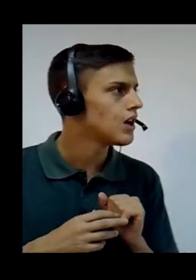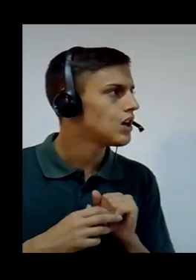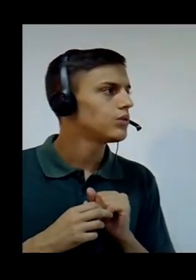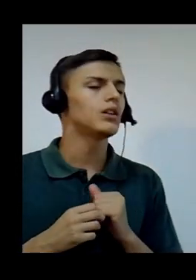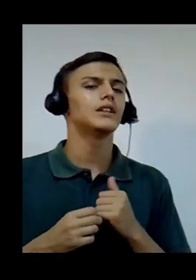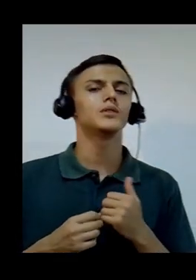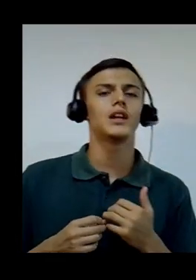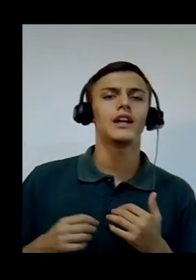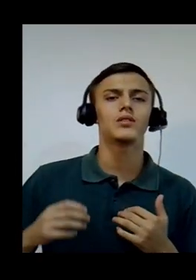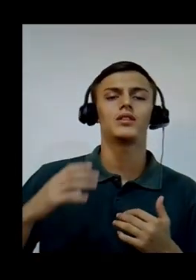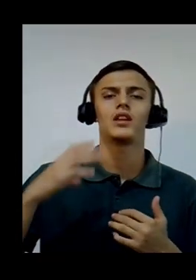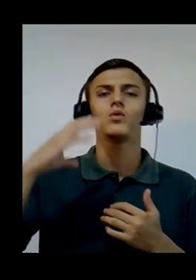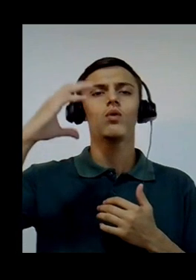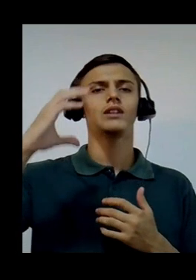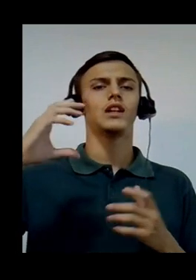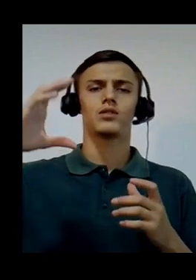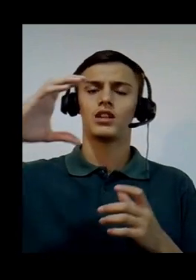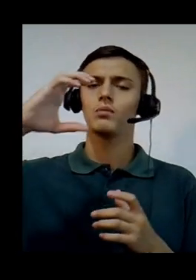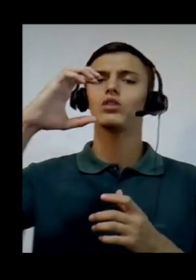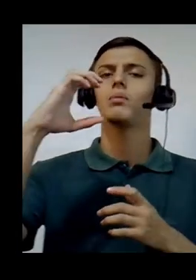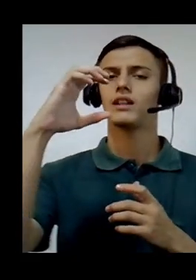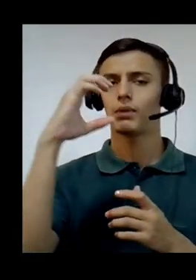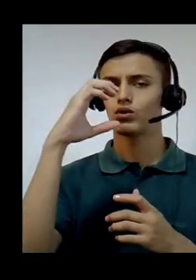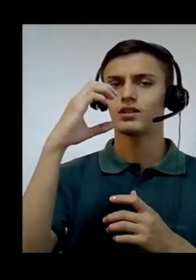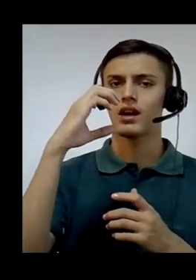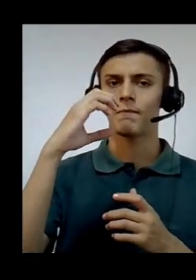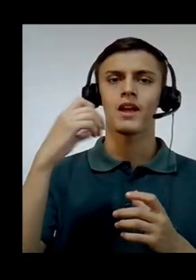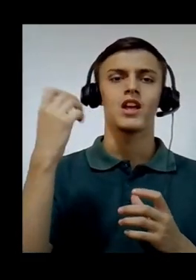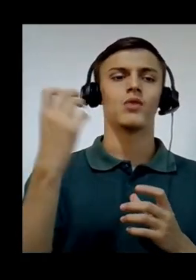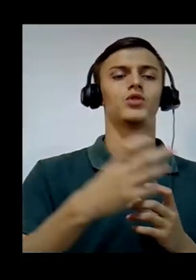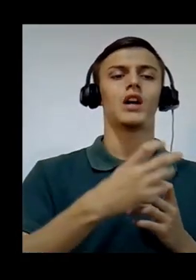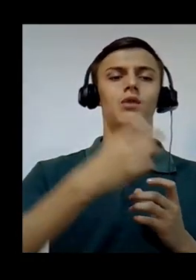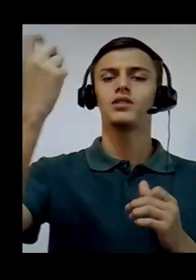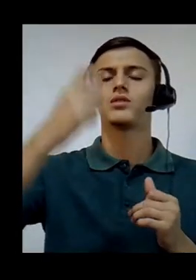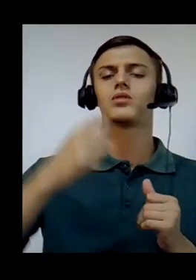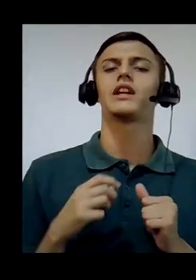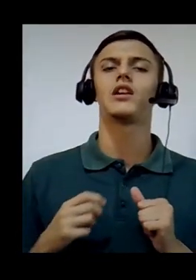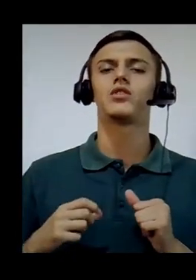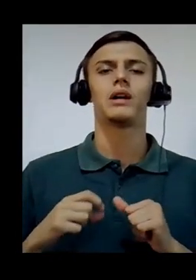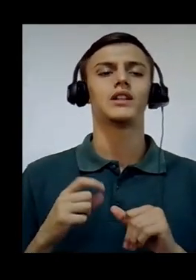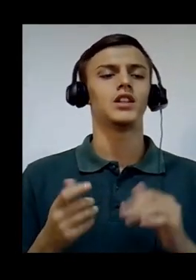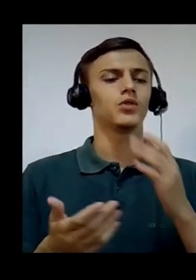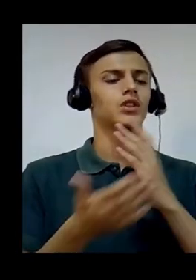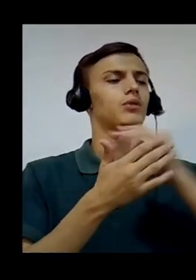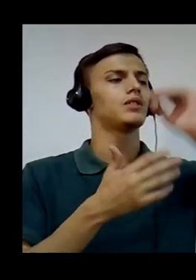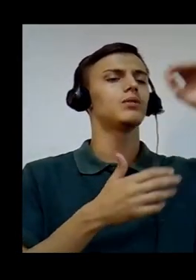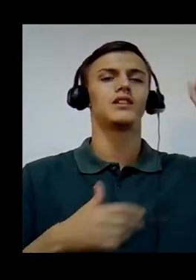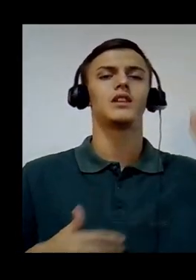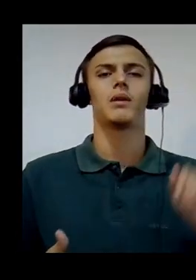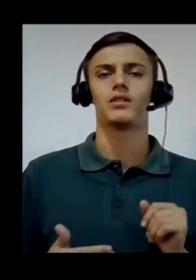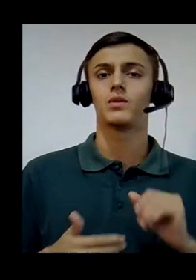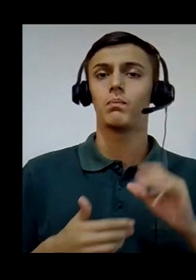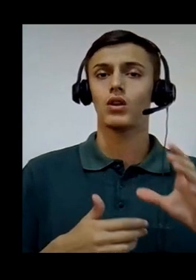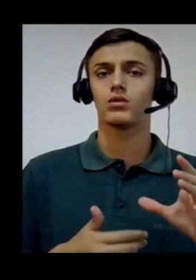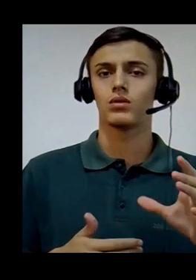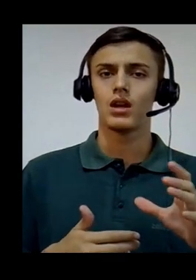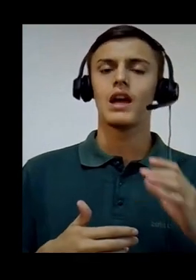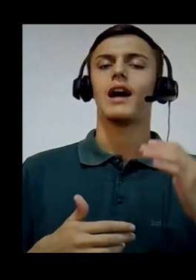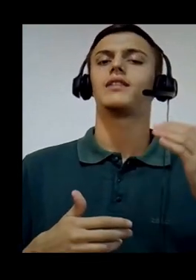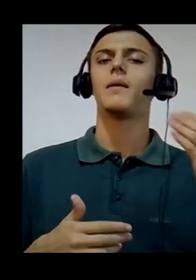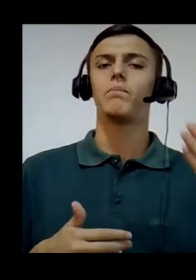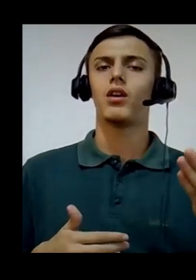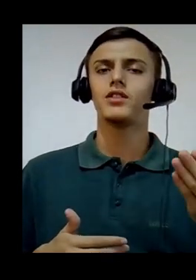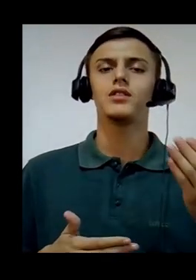Exemplo. Tô lá dentro da área, só tem um quadro elétrico, só tem uma tomada para eu utilizar. Eu vou jogar um extensor naquela tomada ali e vou jogar uns 5, 6 equipamentos.